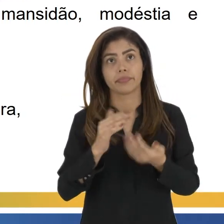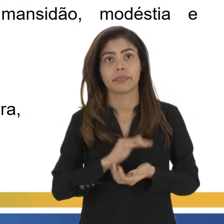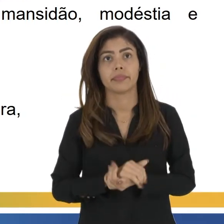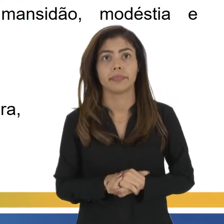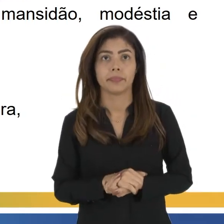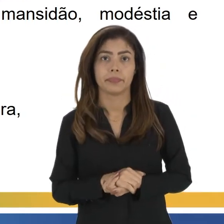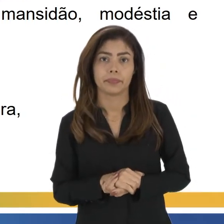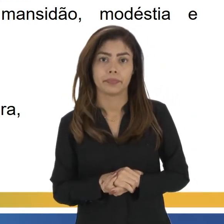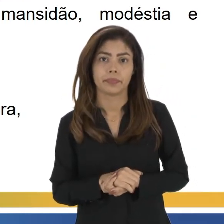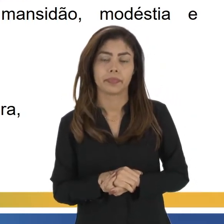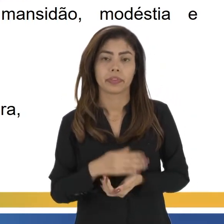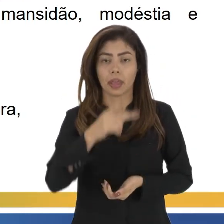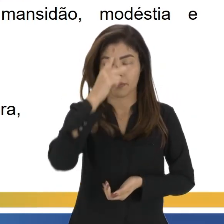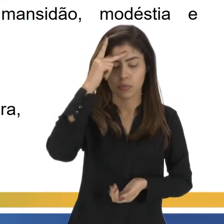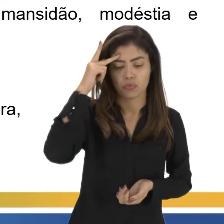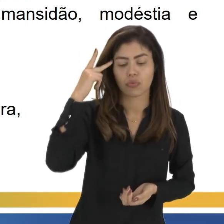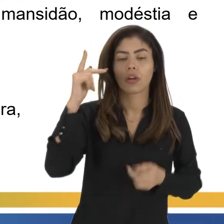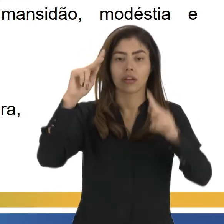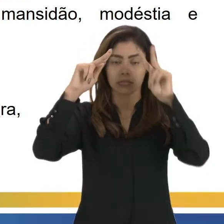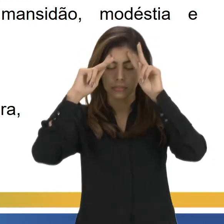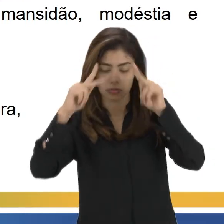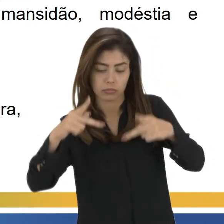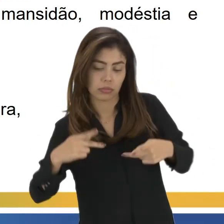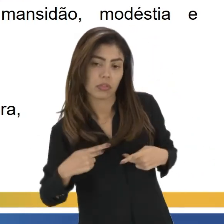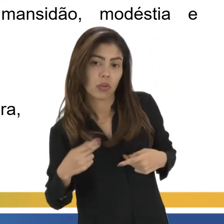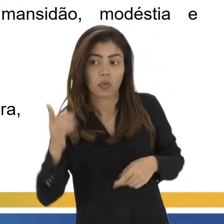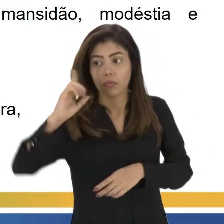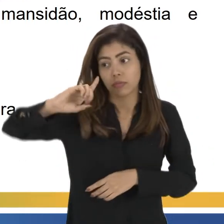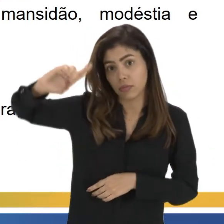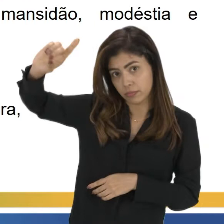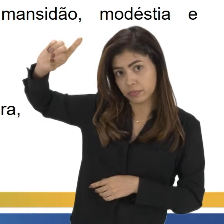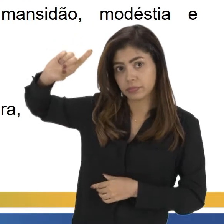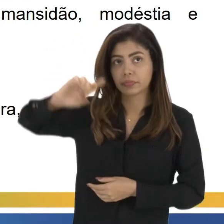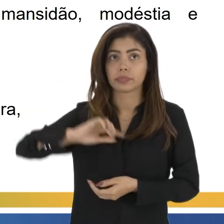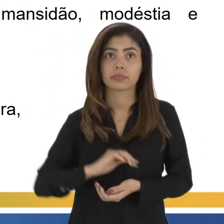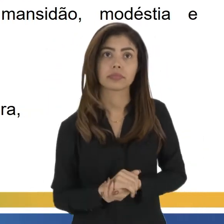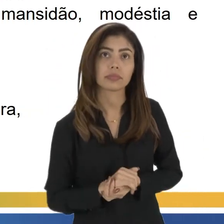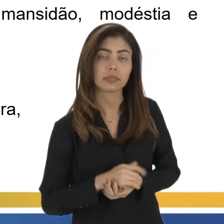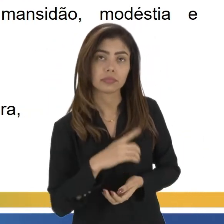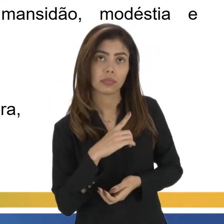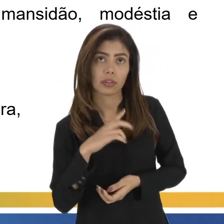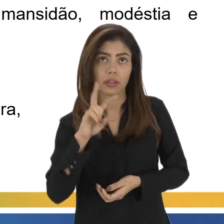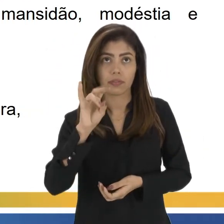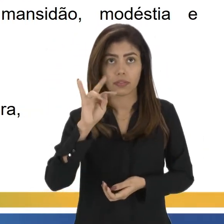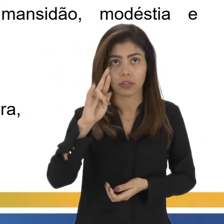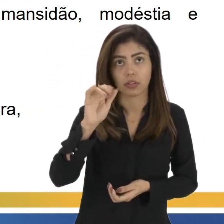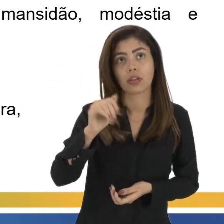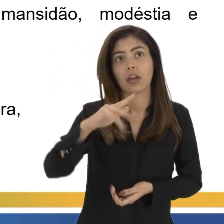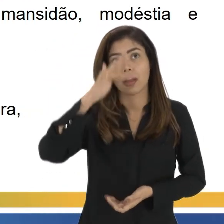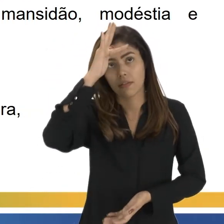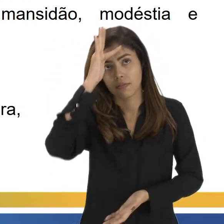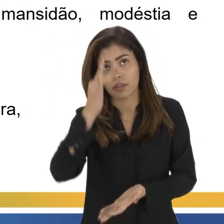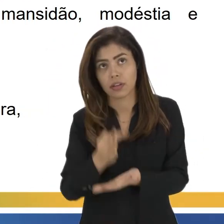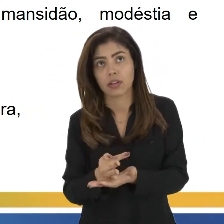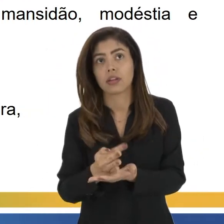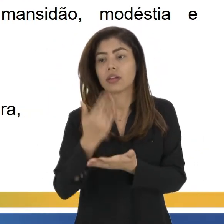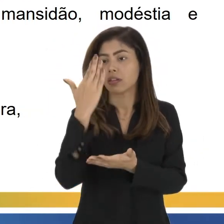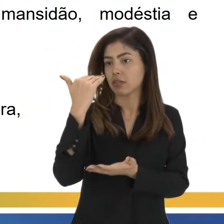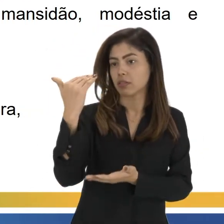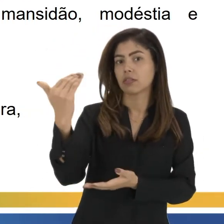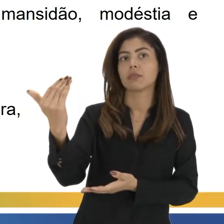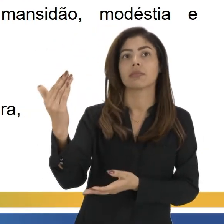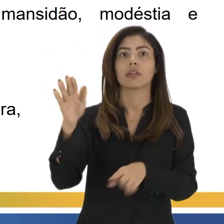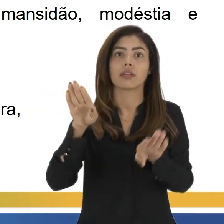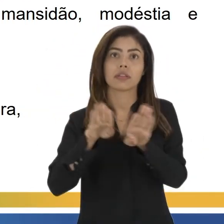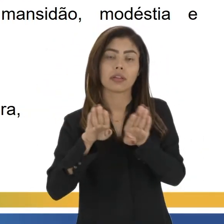do ser, do indivíduo com Deus. Essas virtudes seriam a fé, a esperança